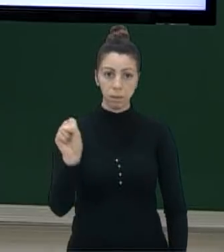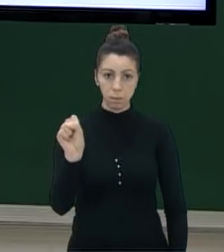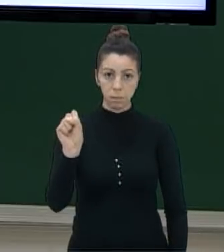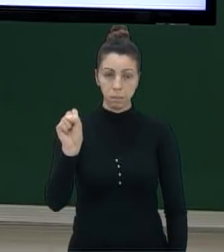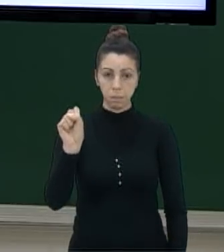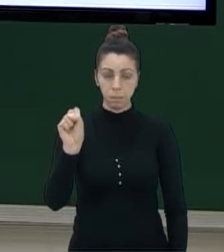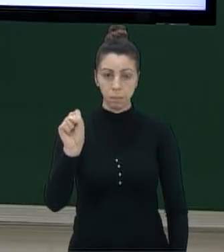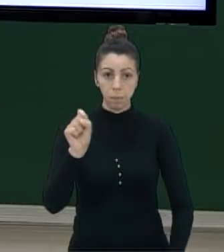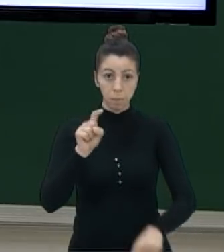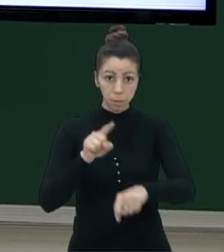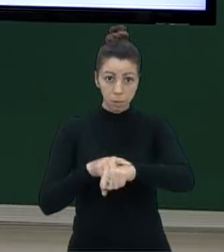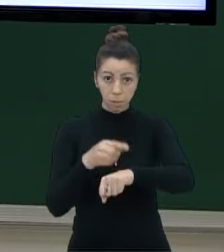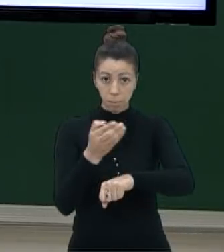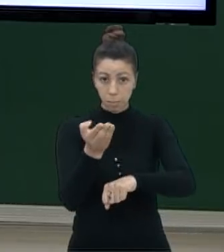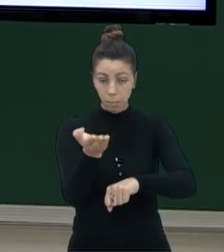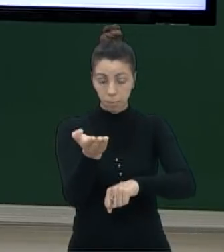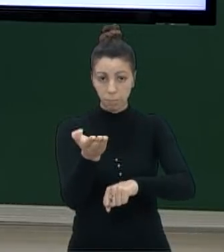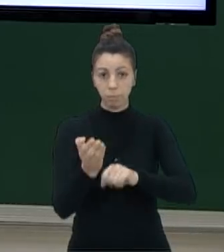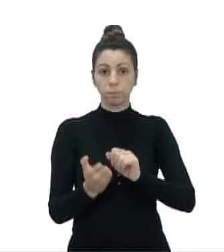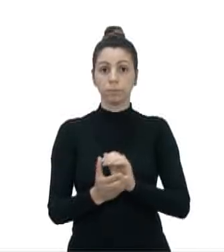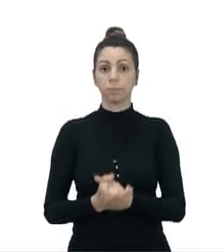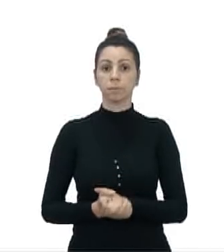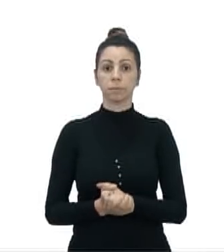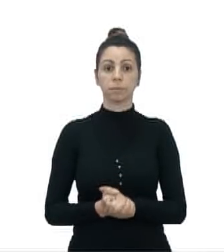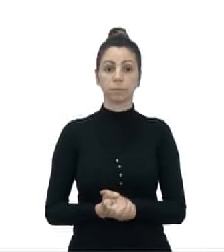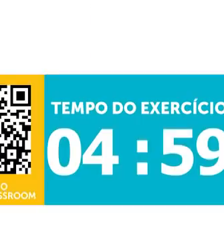S. Um tempo para vocês identificarem ali.